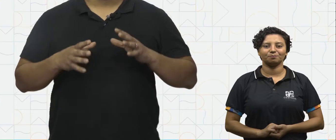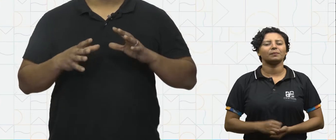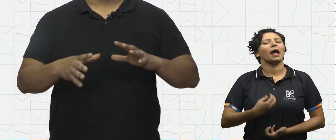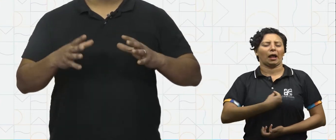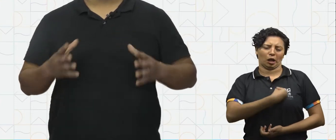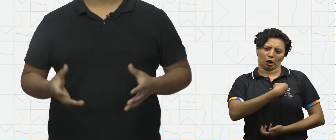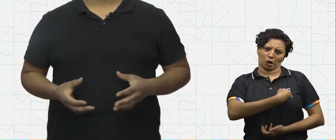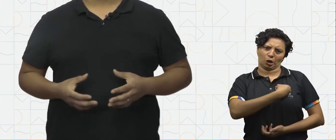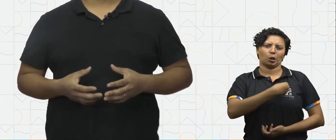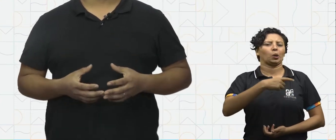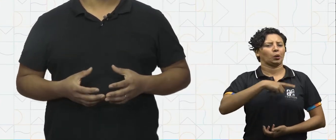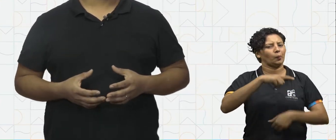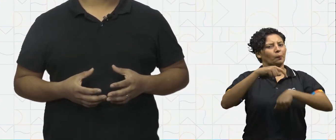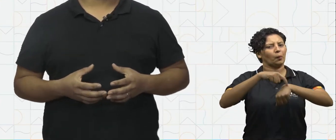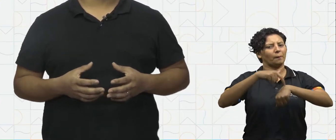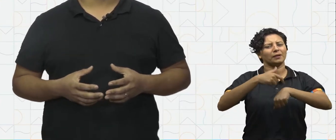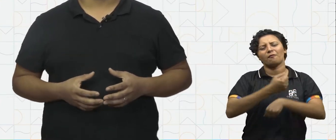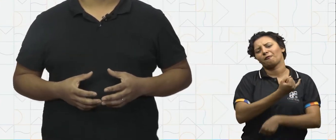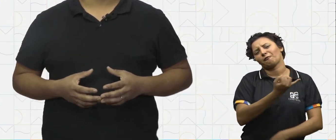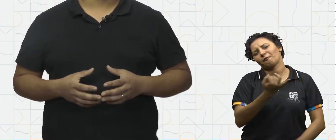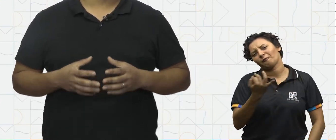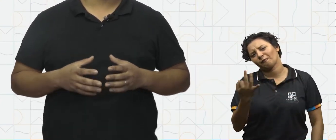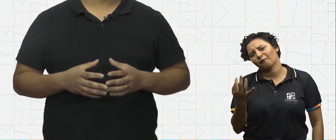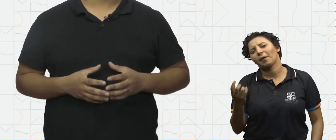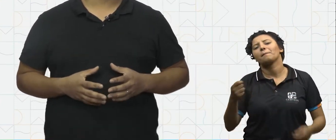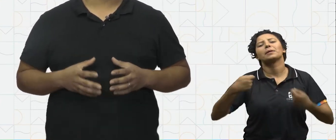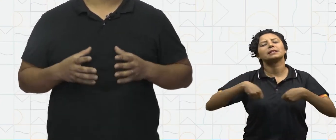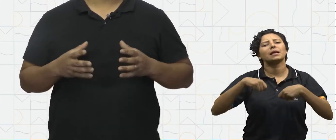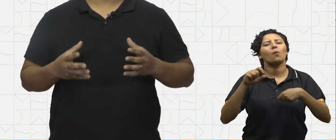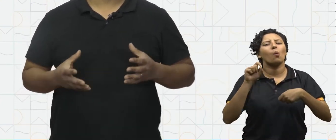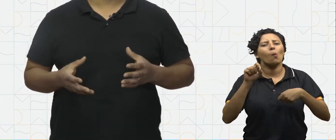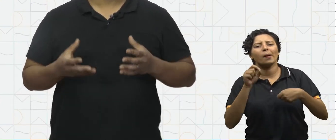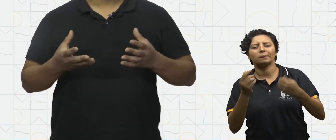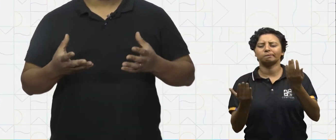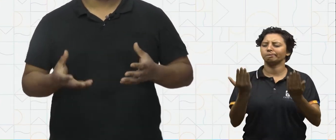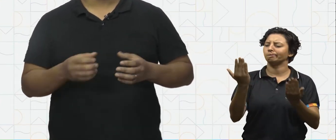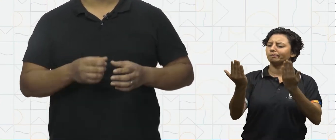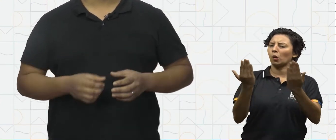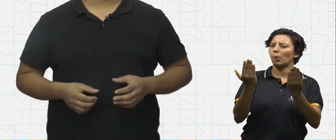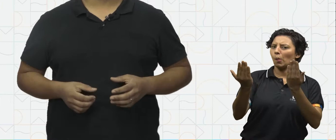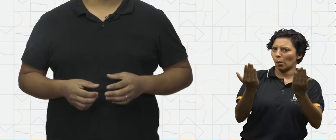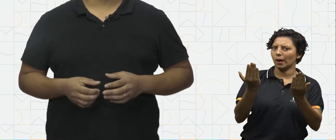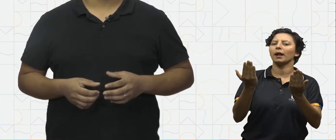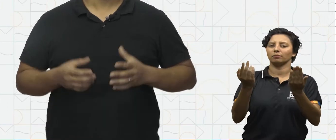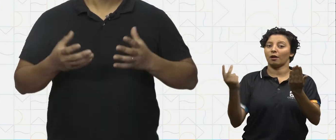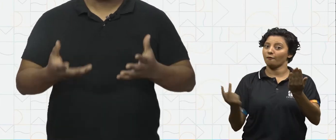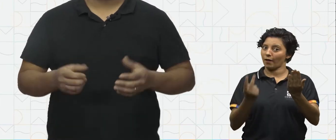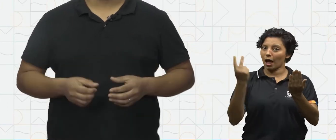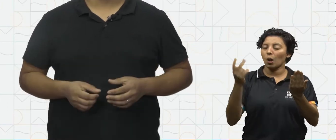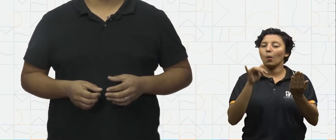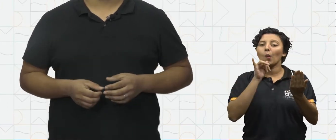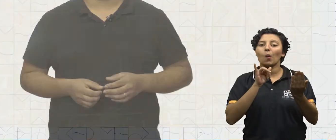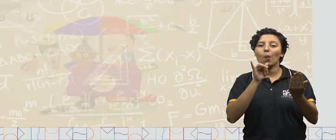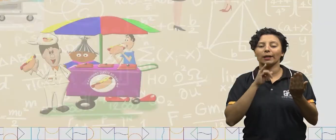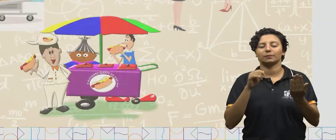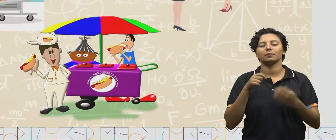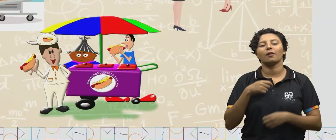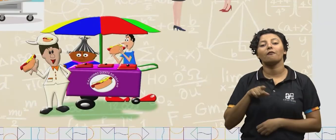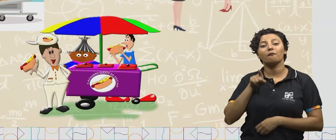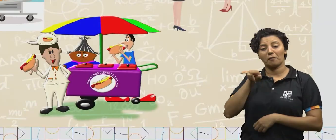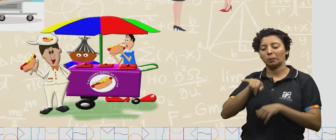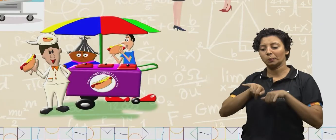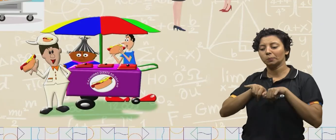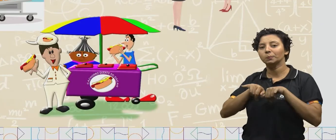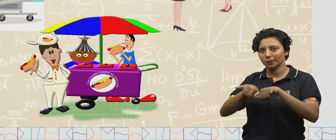vida, presenciamos diversos momentos em que temos que comparar valores de objetos, como por exemplo,